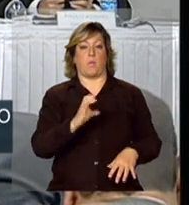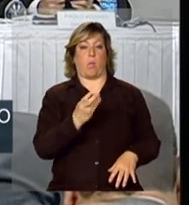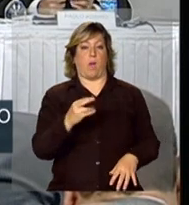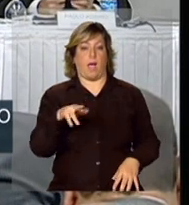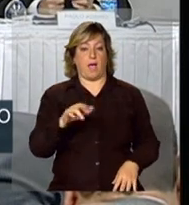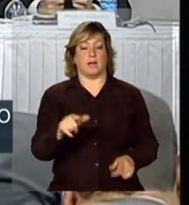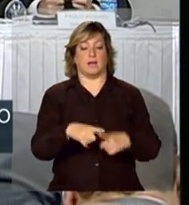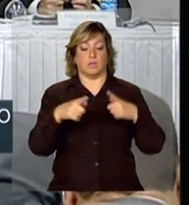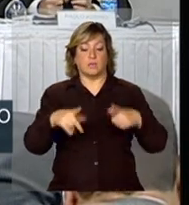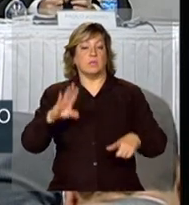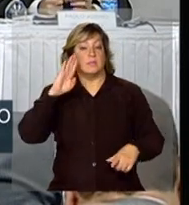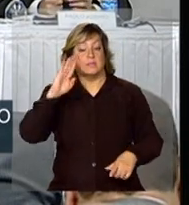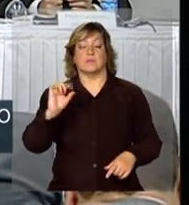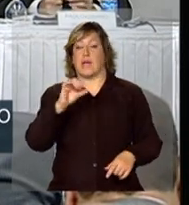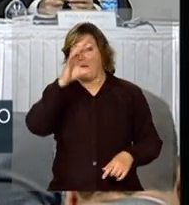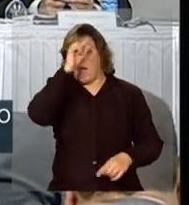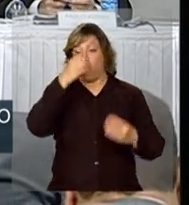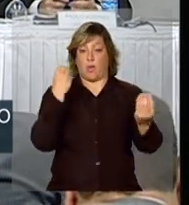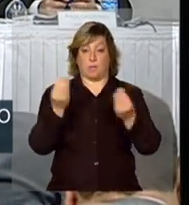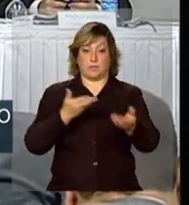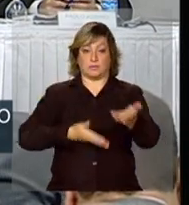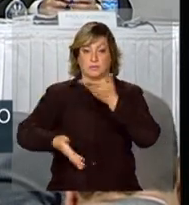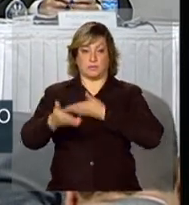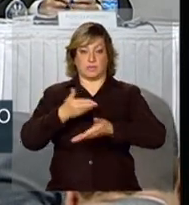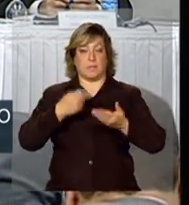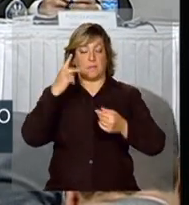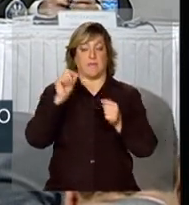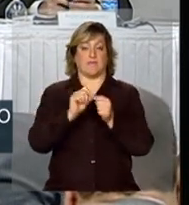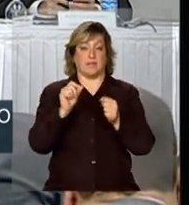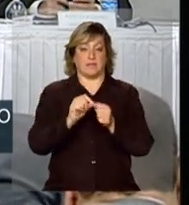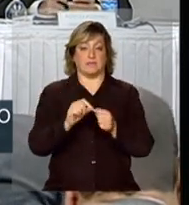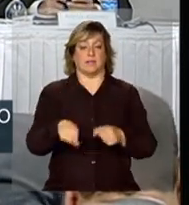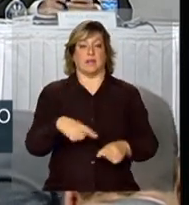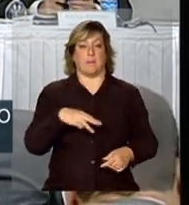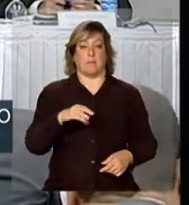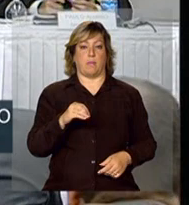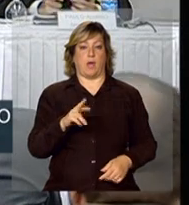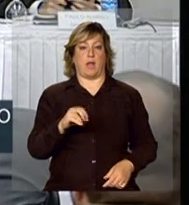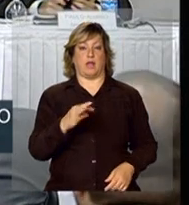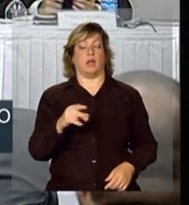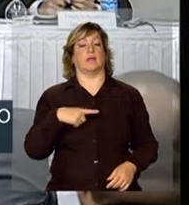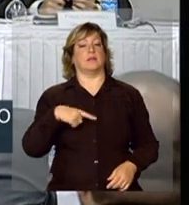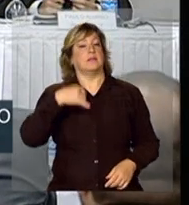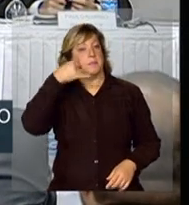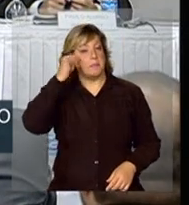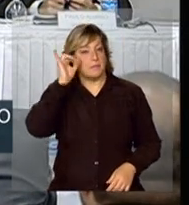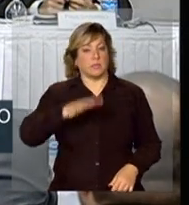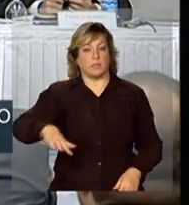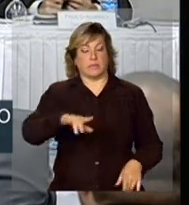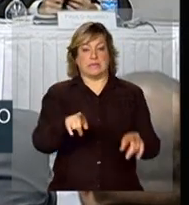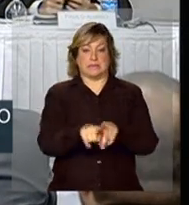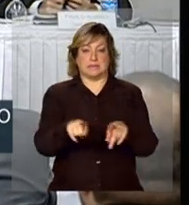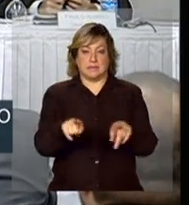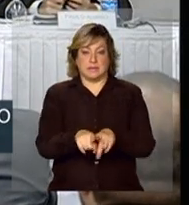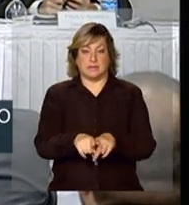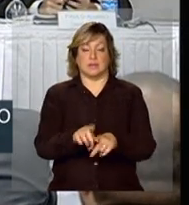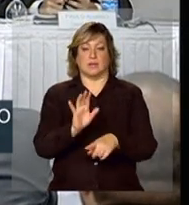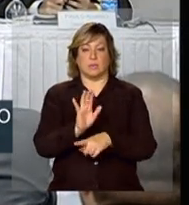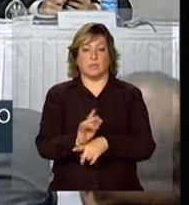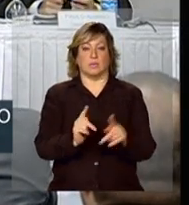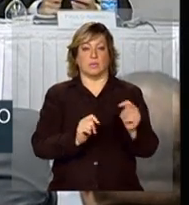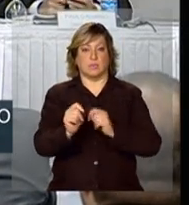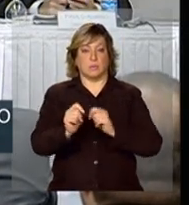possa identificar no CAR, no aprendizado, nessa interlocução, para construirmos uma moratória para a pecuária e também darmos as salvaguardas